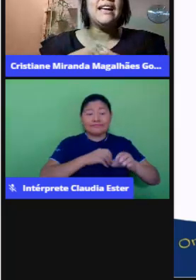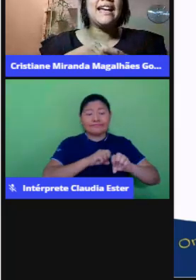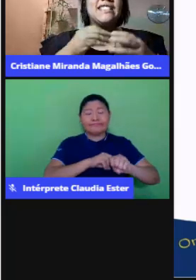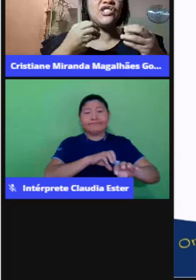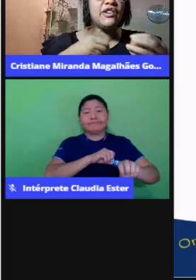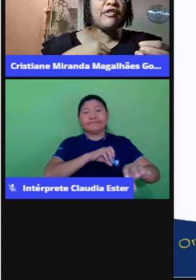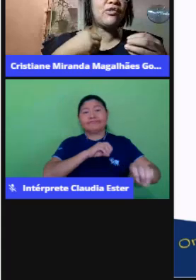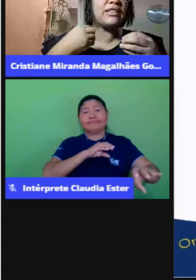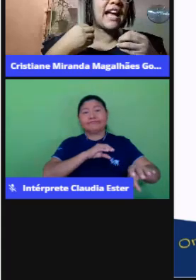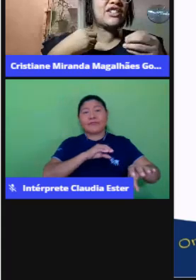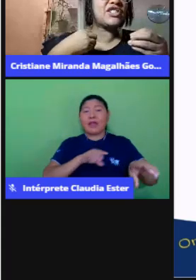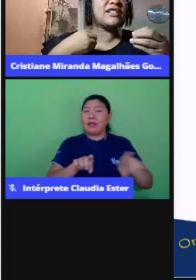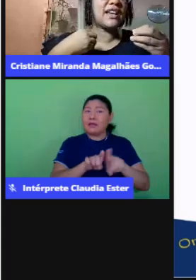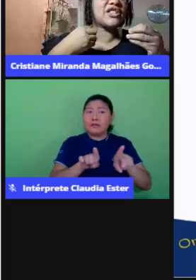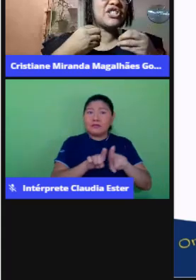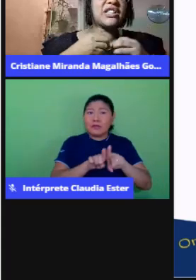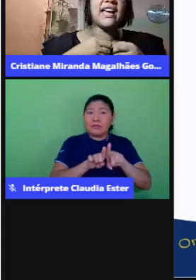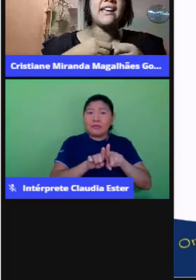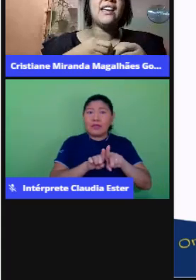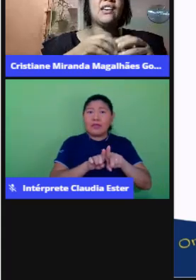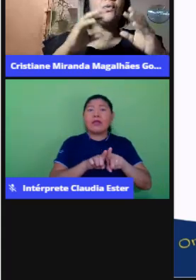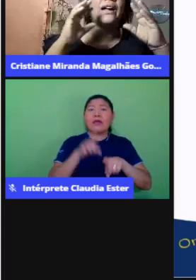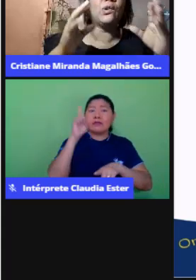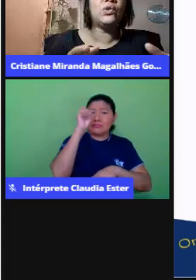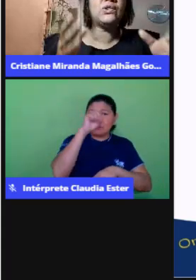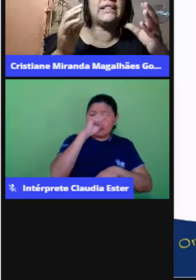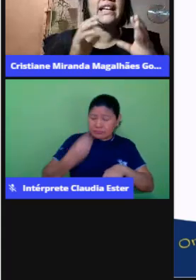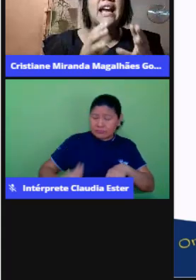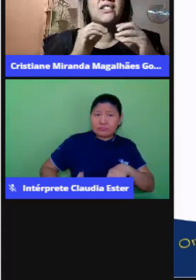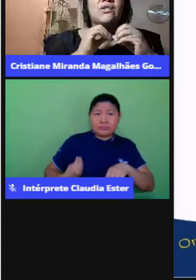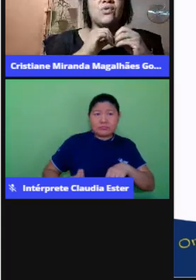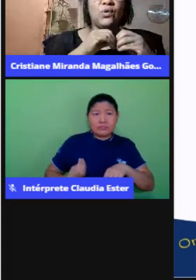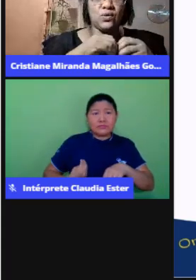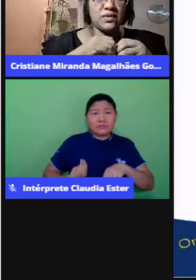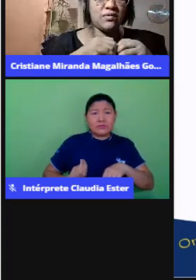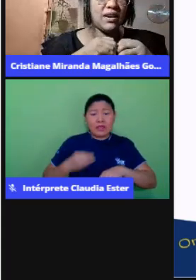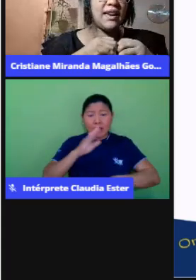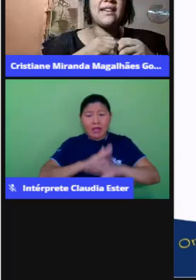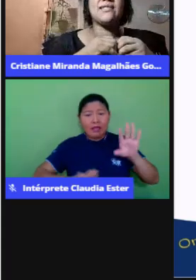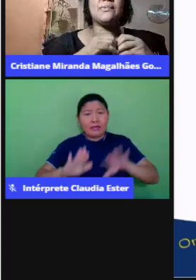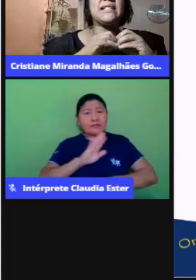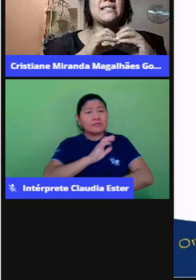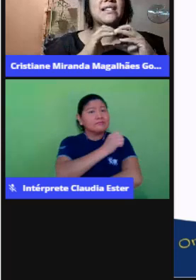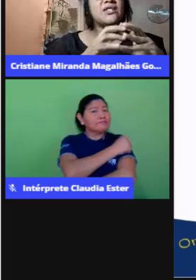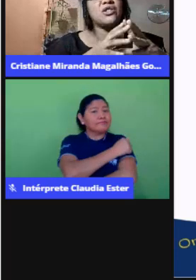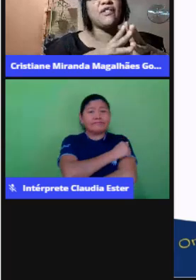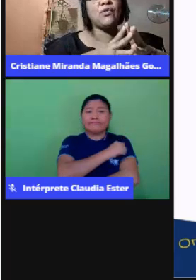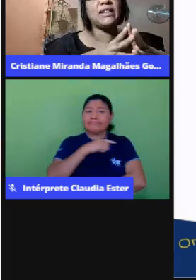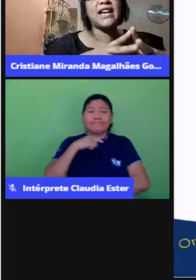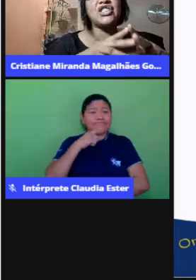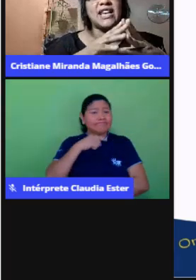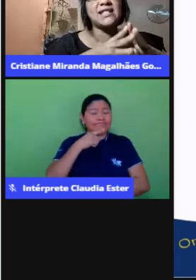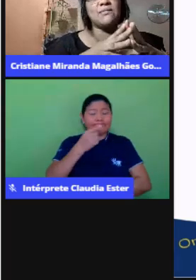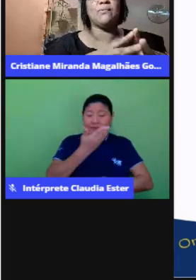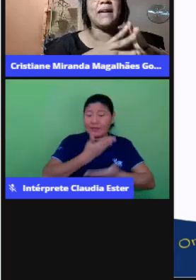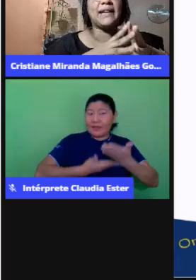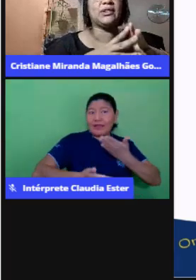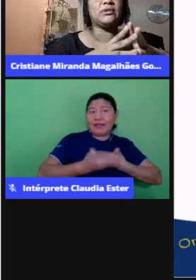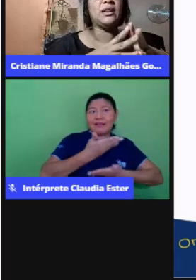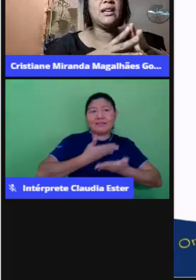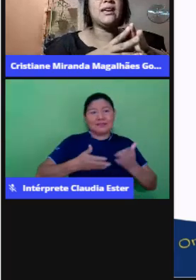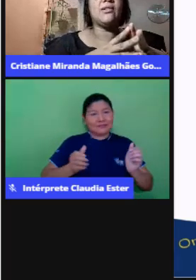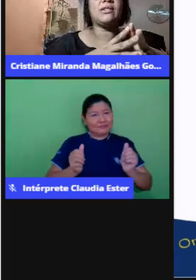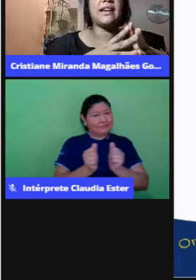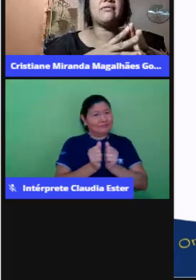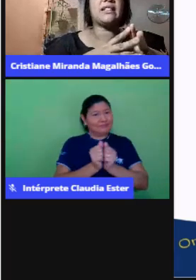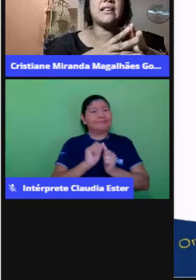regular. Essa dificuldade que a gente tem que o aluno interaja conosco. Essa é uma das grandes dificuldades. Nesse